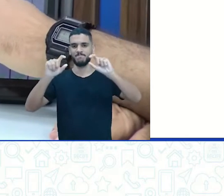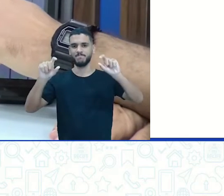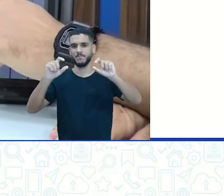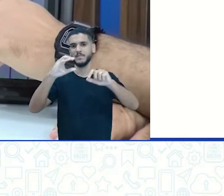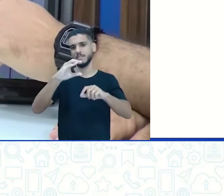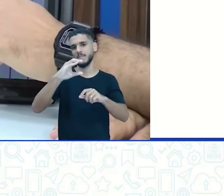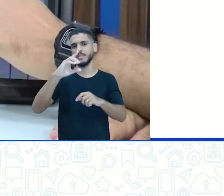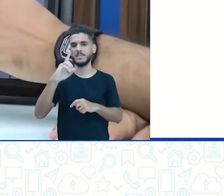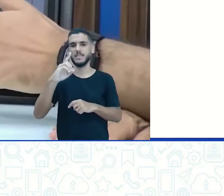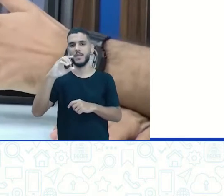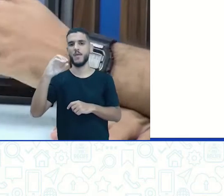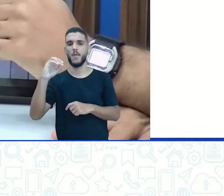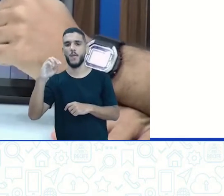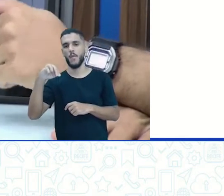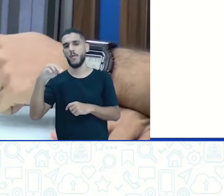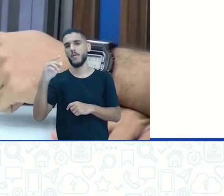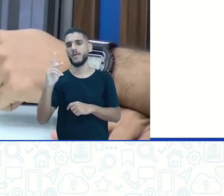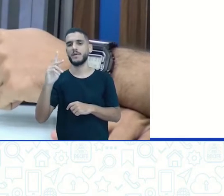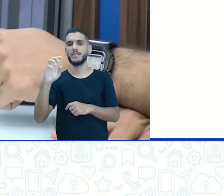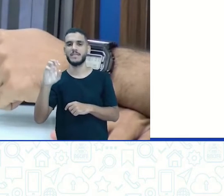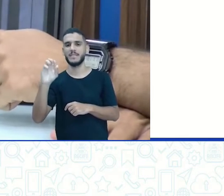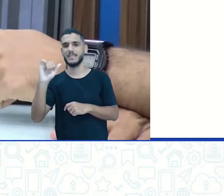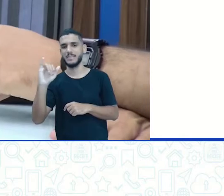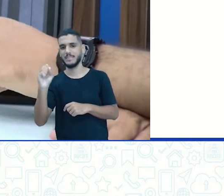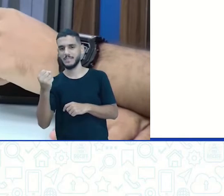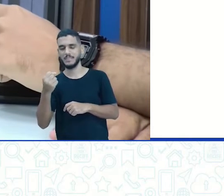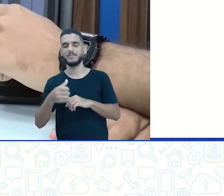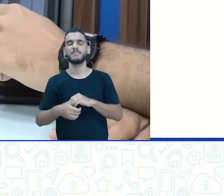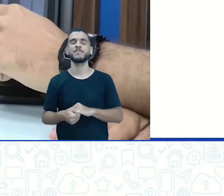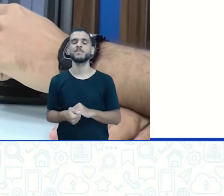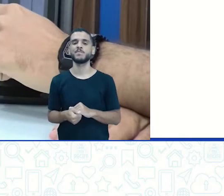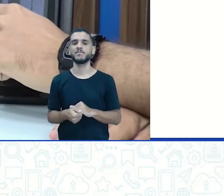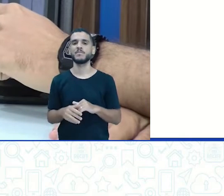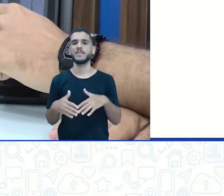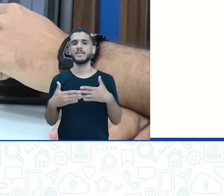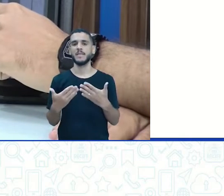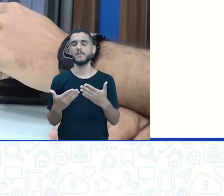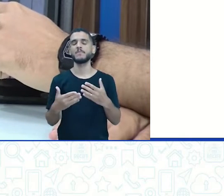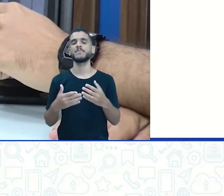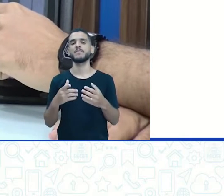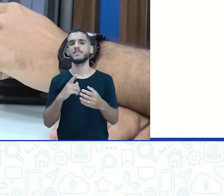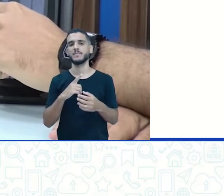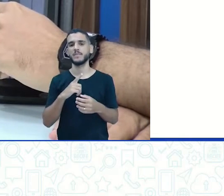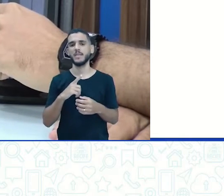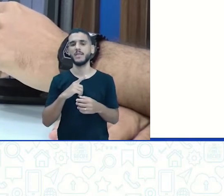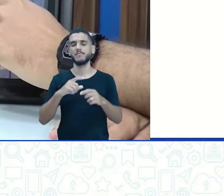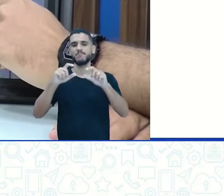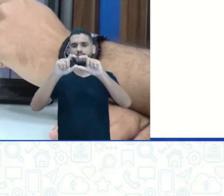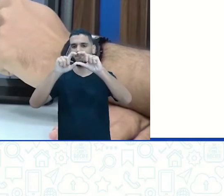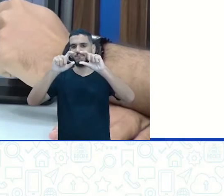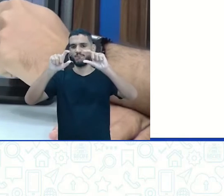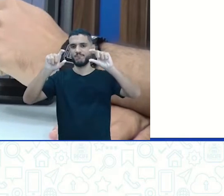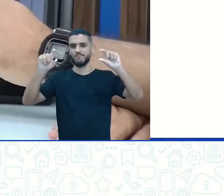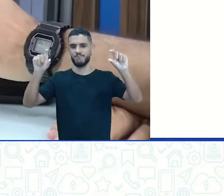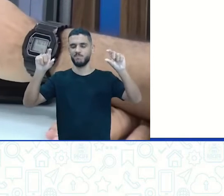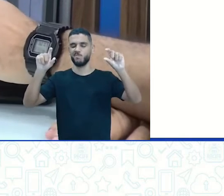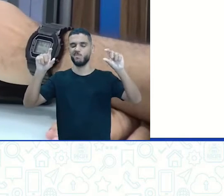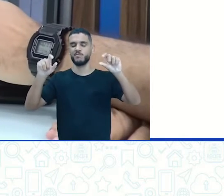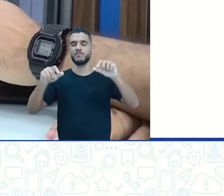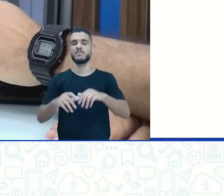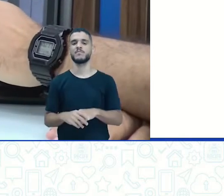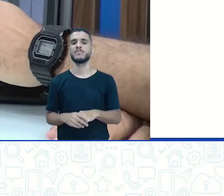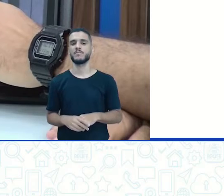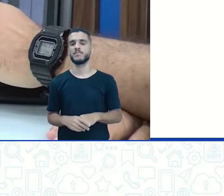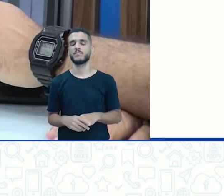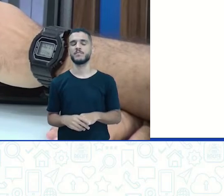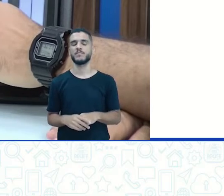Di, On Keys. Isso é como está atualmente. Esse de baixo tá Display Dó, Ré, On Keys.